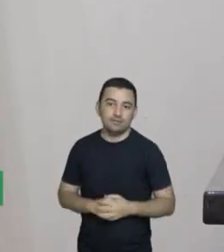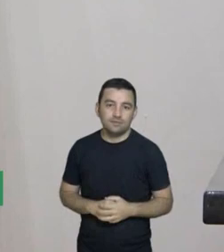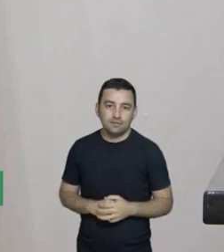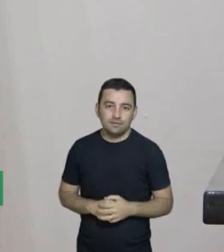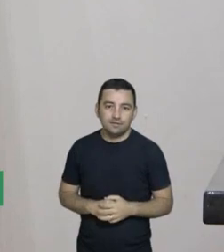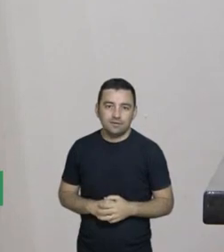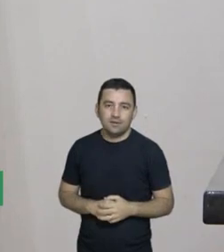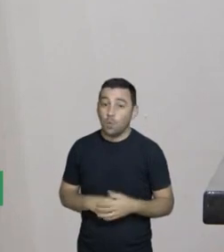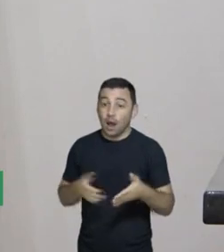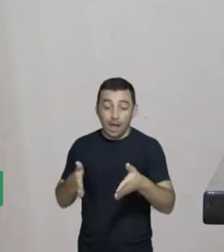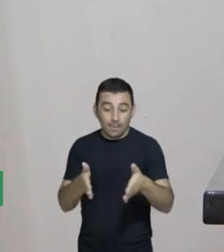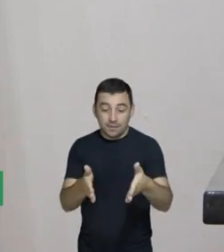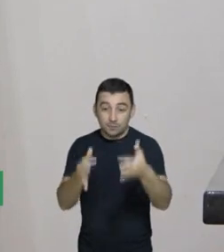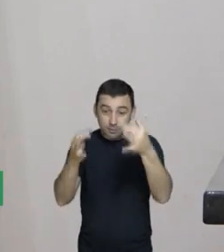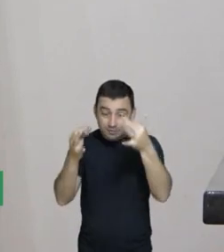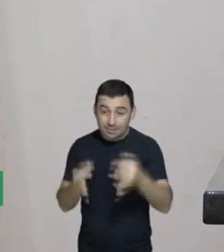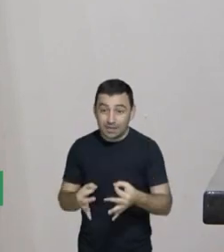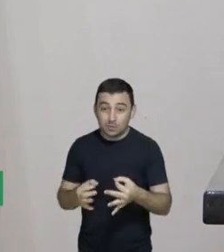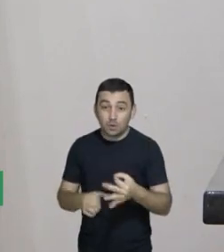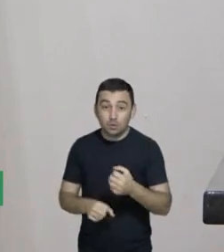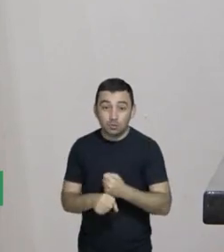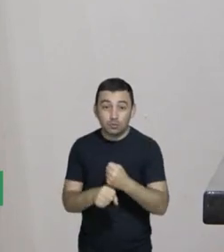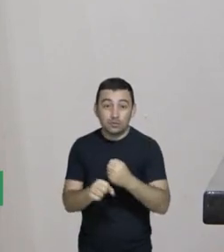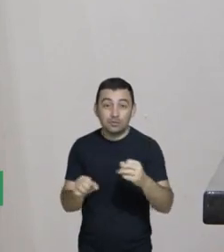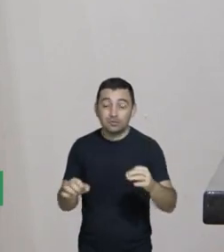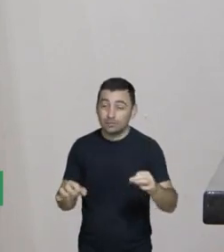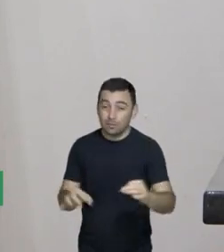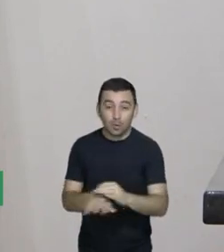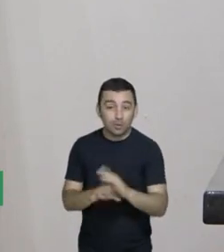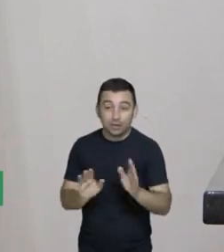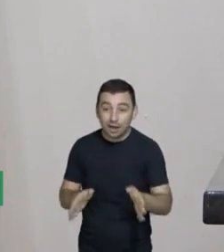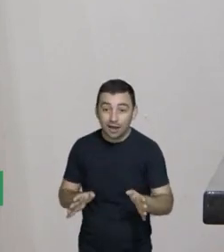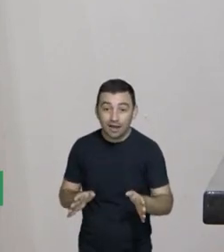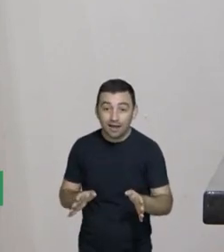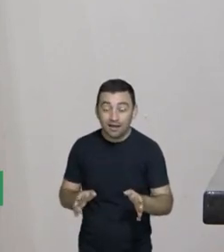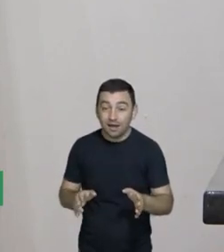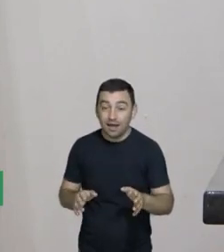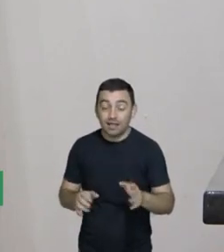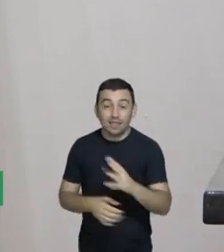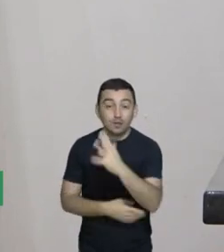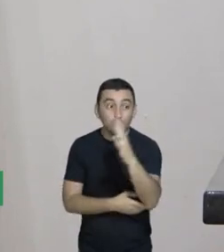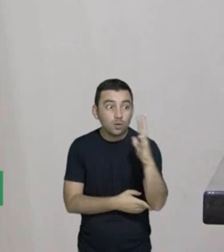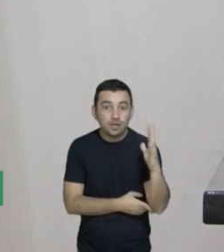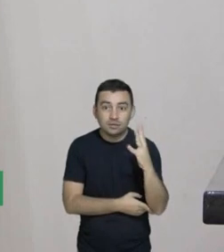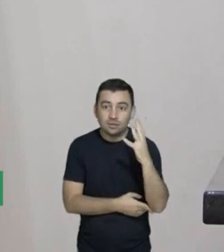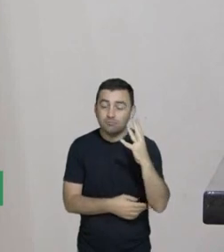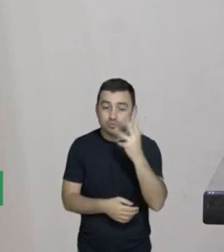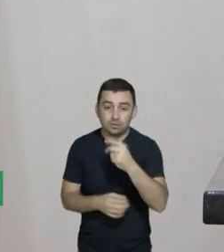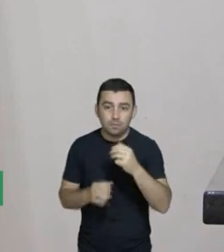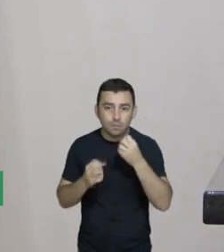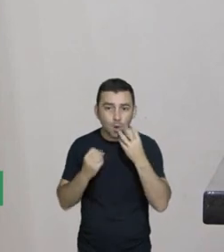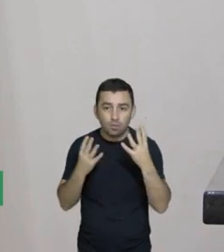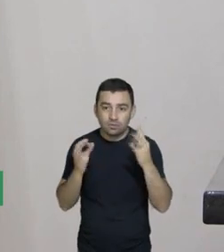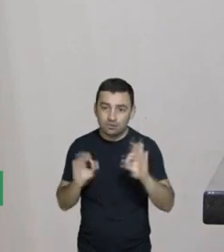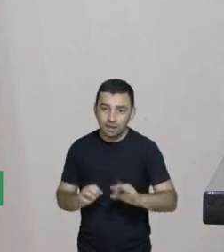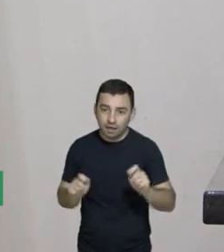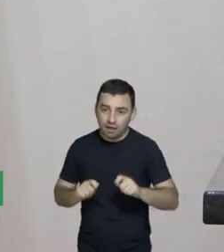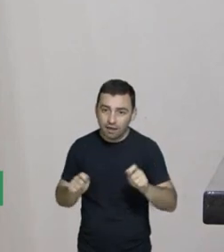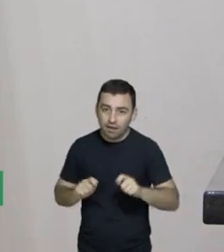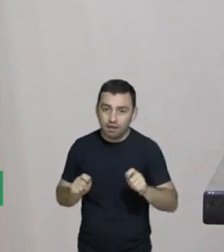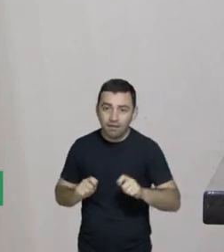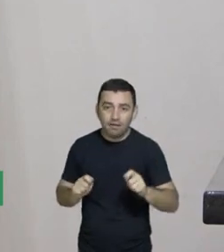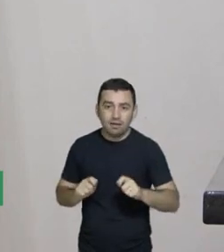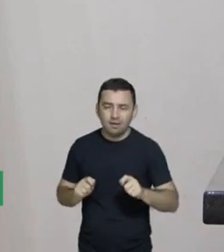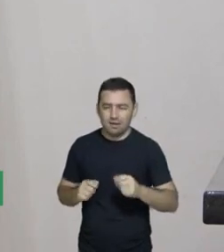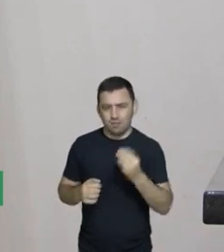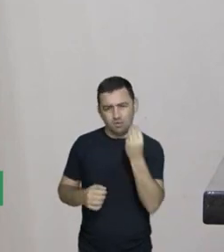caminho já está traçado, a obra já está pronta, e graças à natureza que nos deu essa possibilidade. E não aproveitar isso é